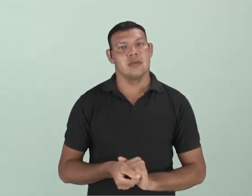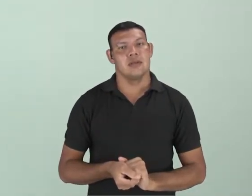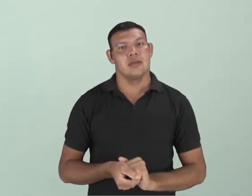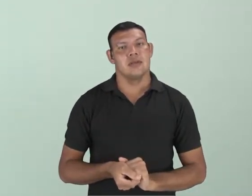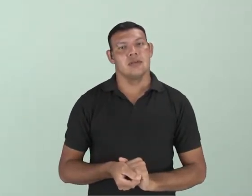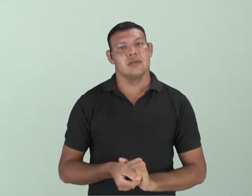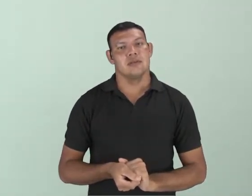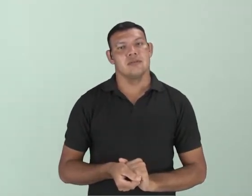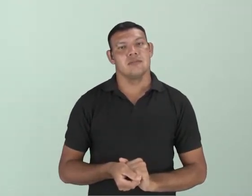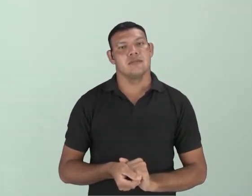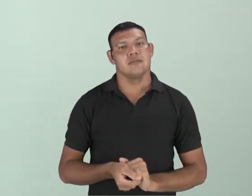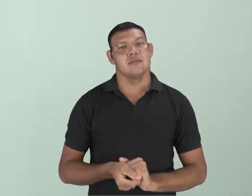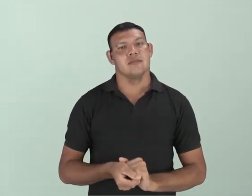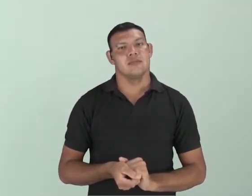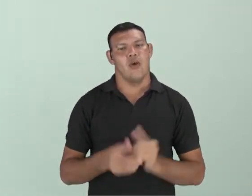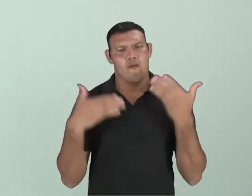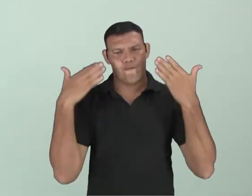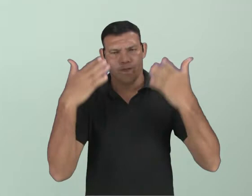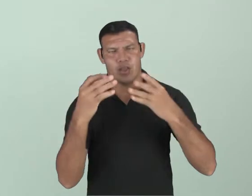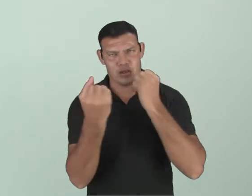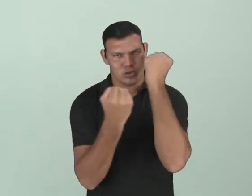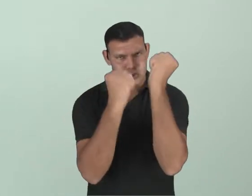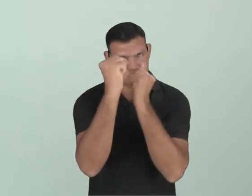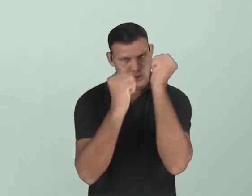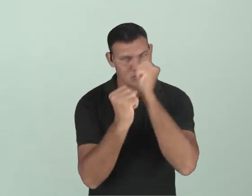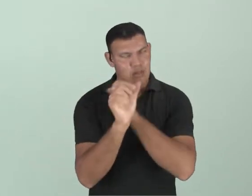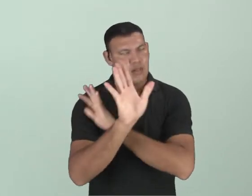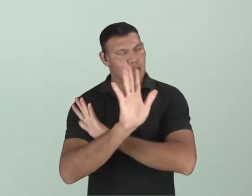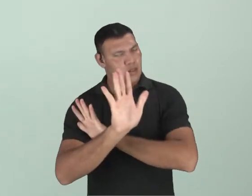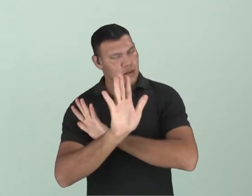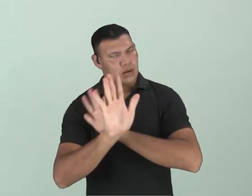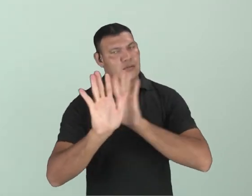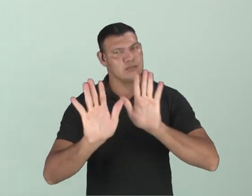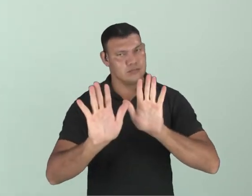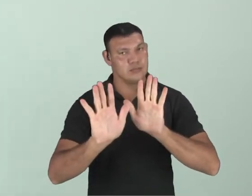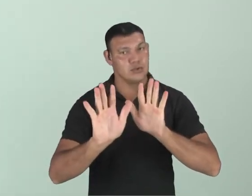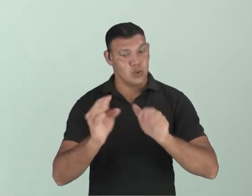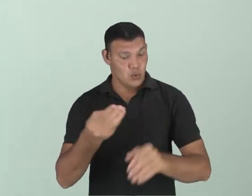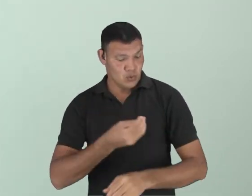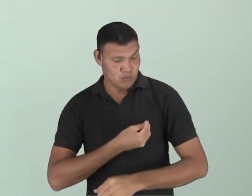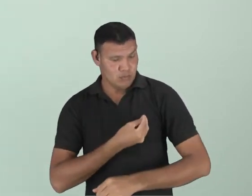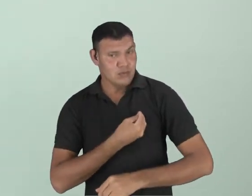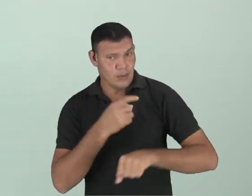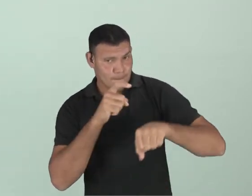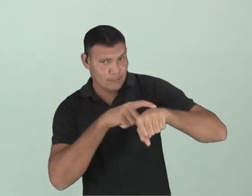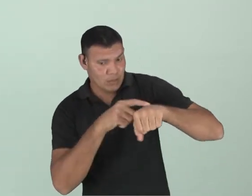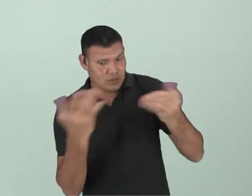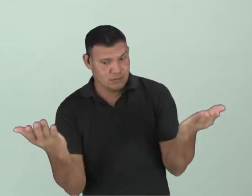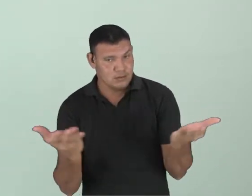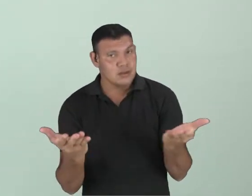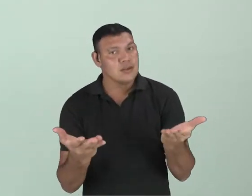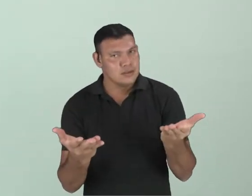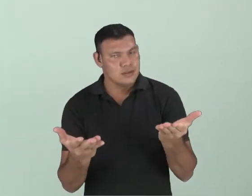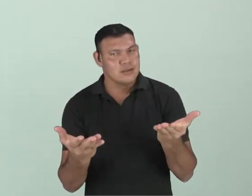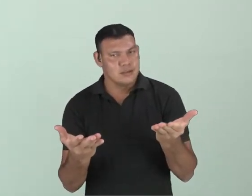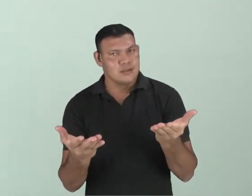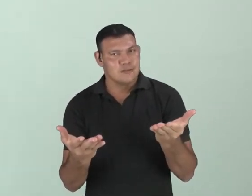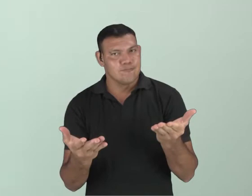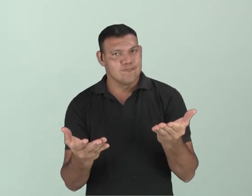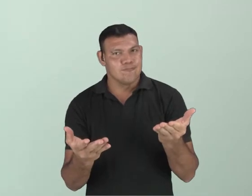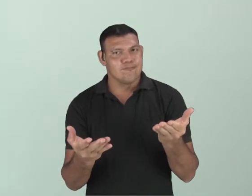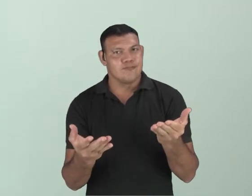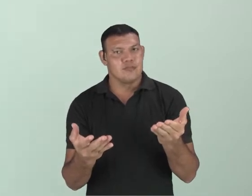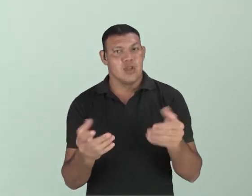falar assim das indústrias, como tudo hoje que nós estamos vivenciando, podemos chamar assim de uma